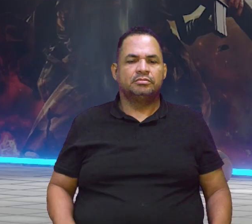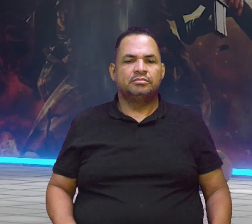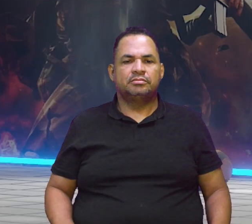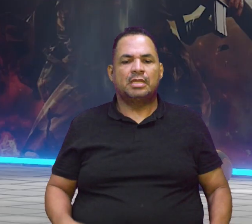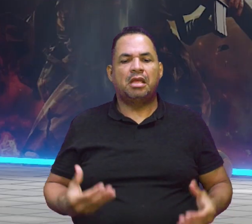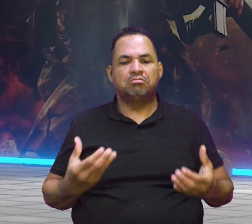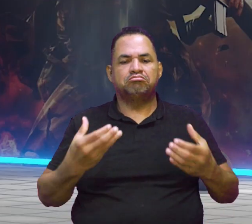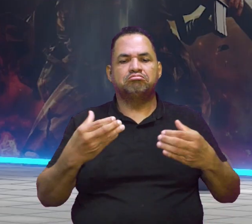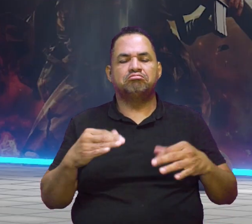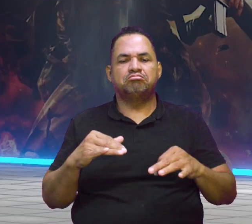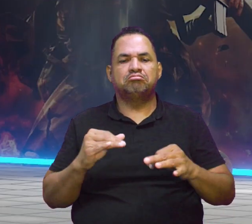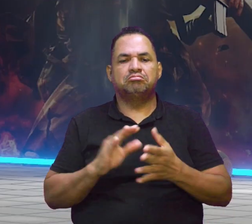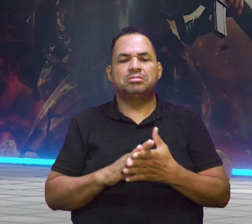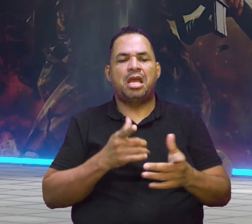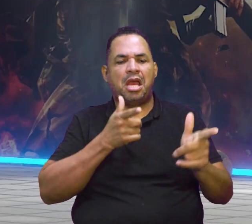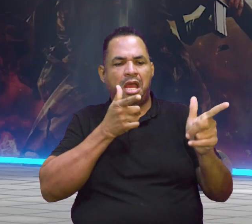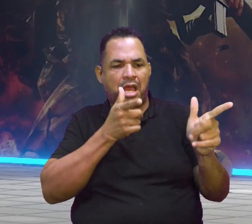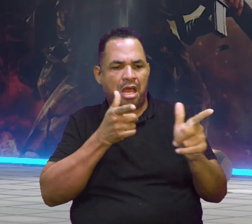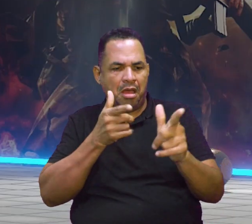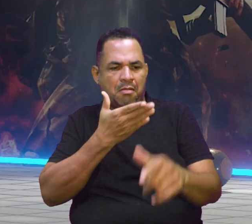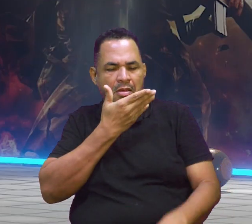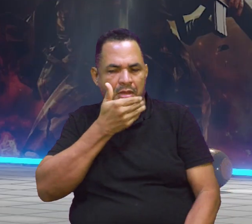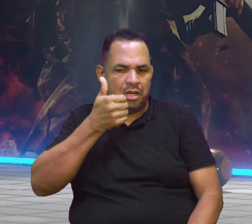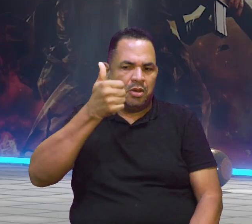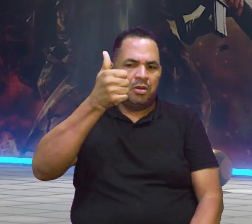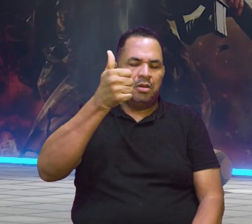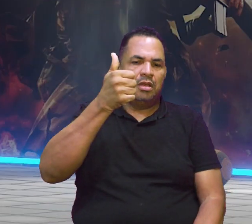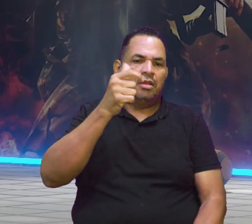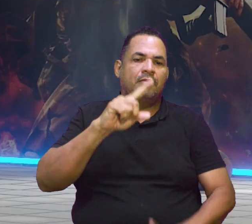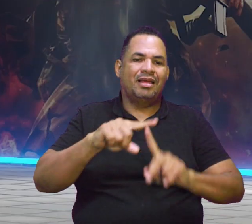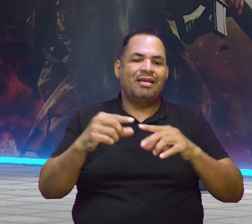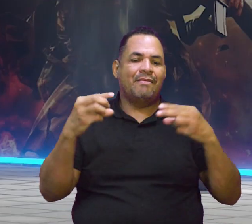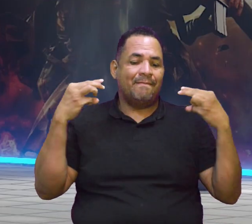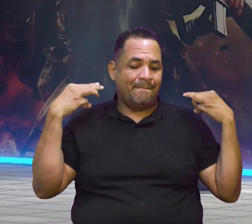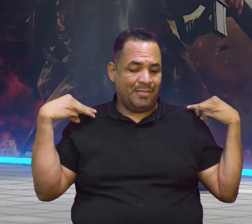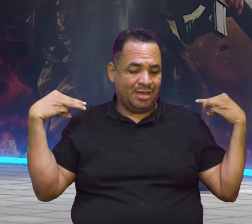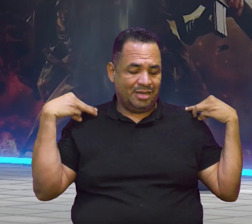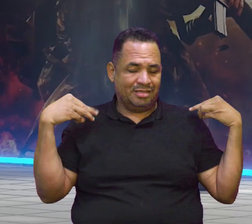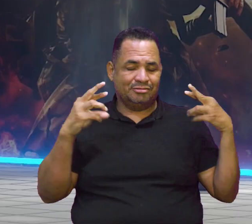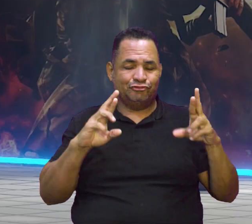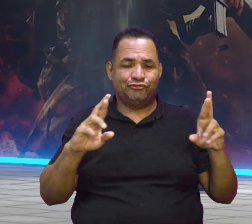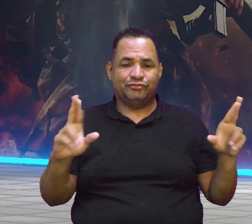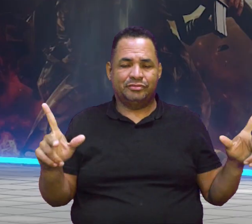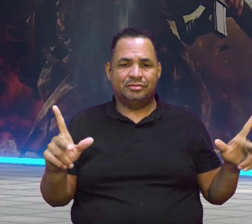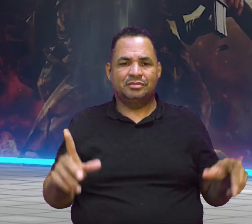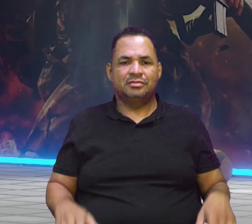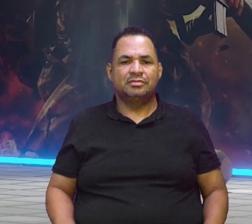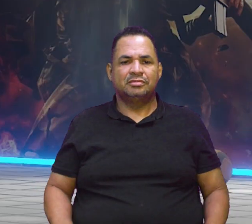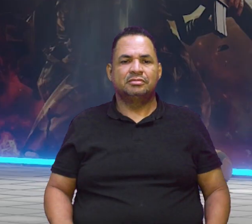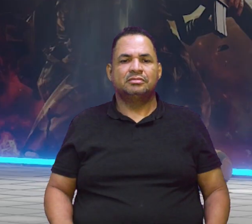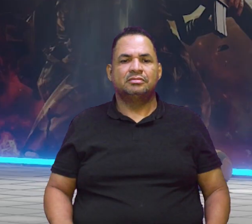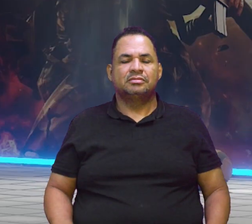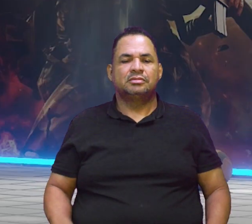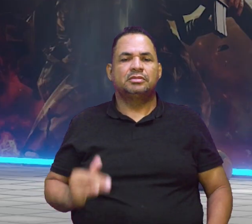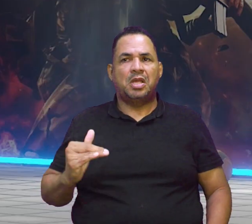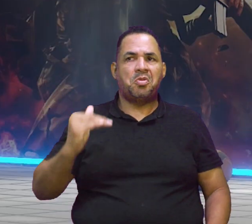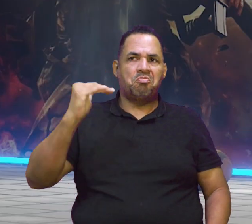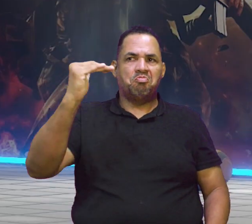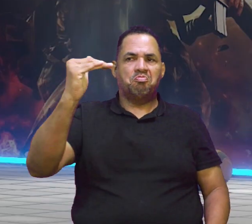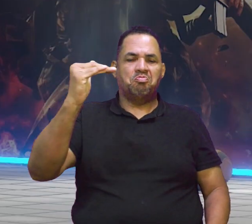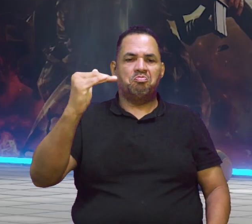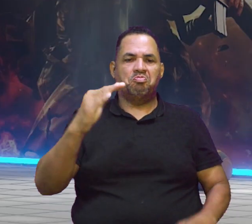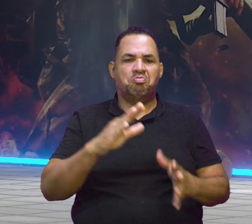as armas eram melhores. Já a Marinha, não. Nós vamos ter os oficiais de alta patente, geralmente vão